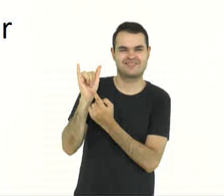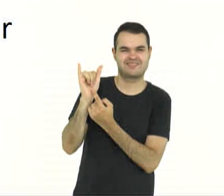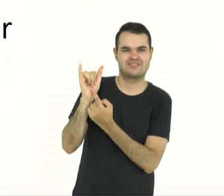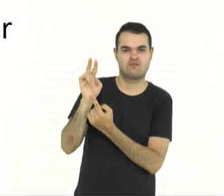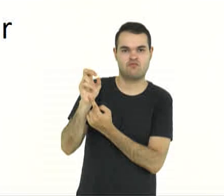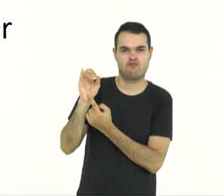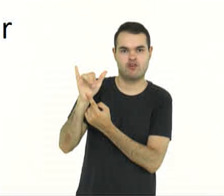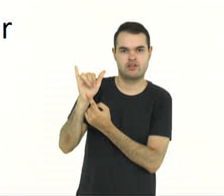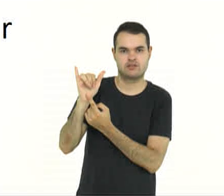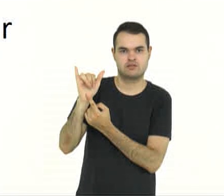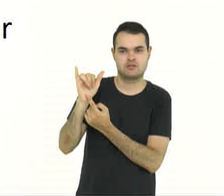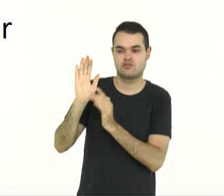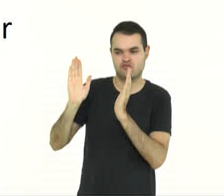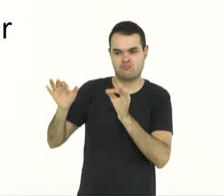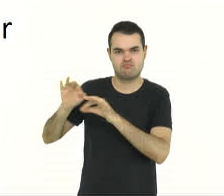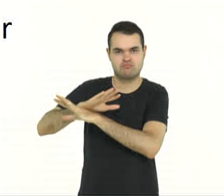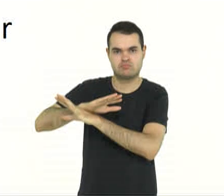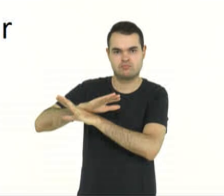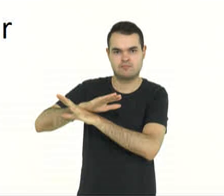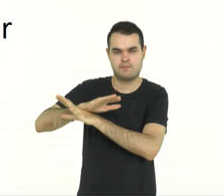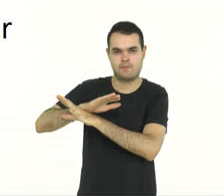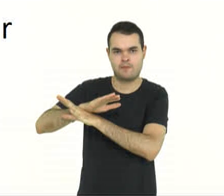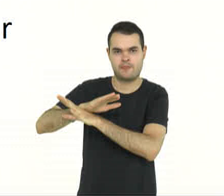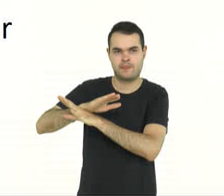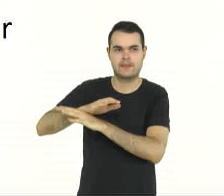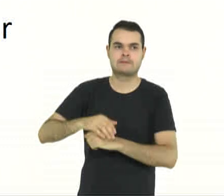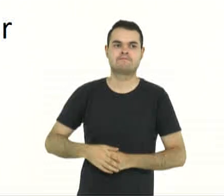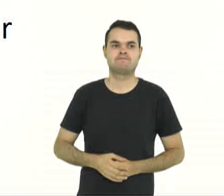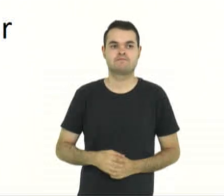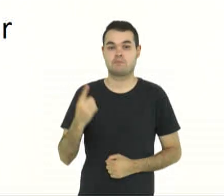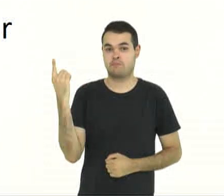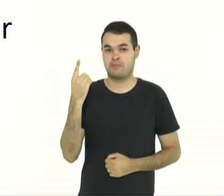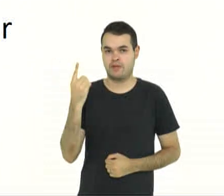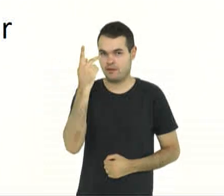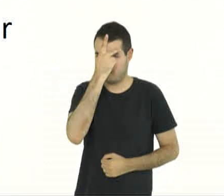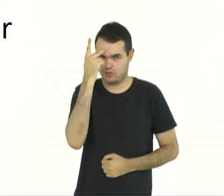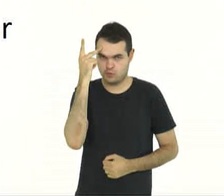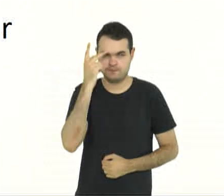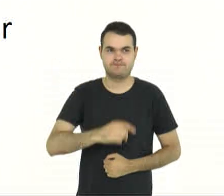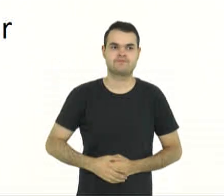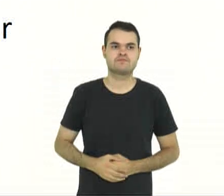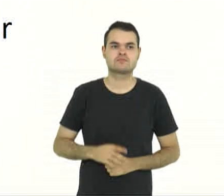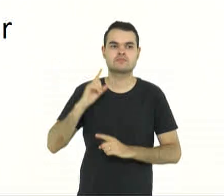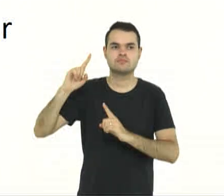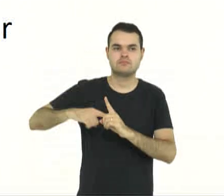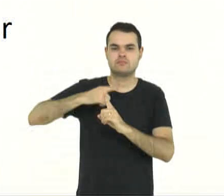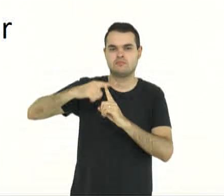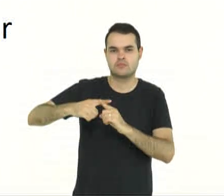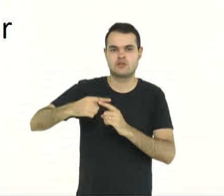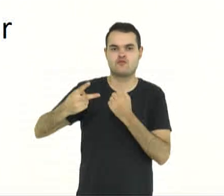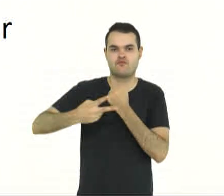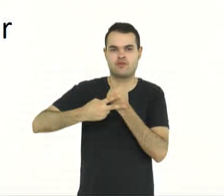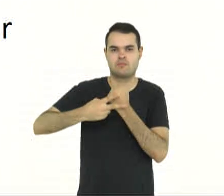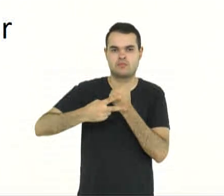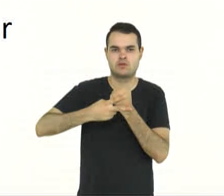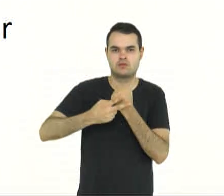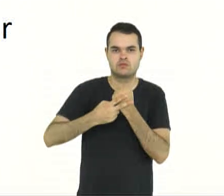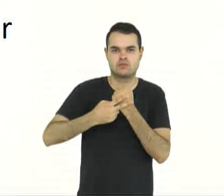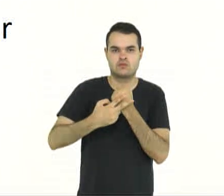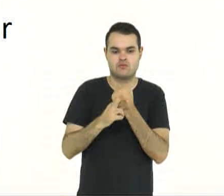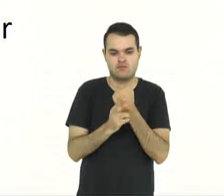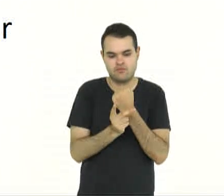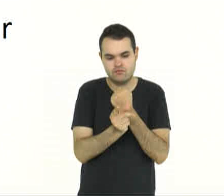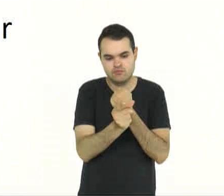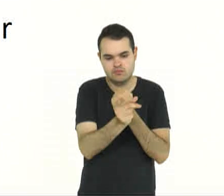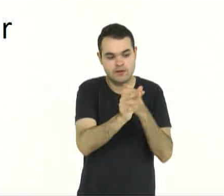está conjugado em primeira pessoa. Junto a e mais um verbo no infinitivo.